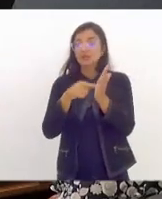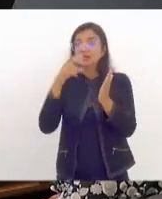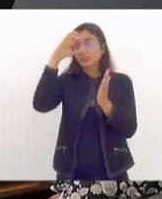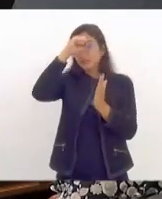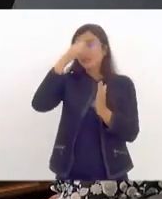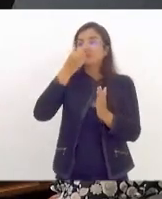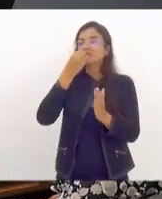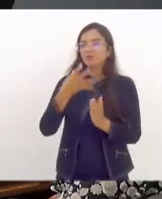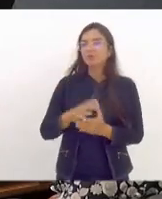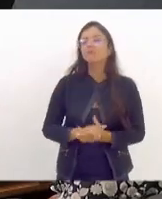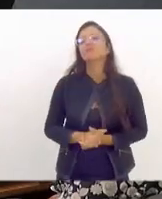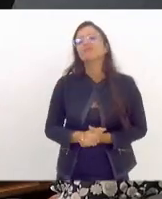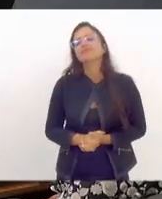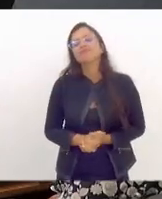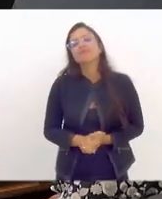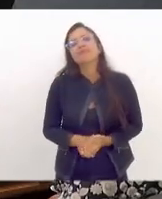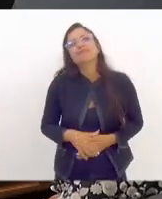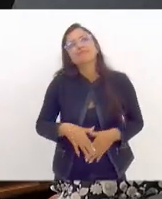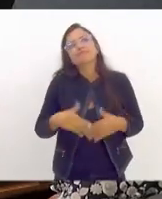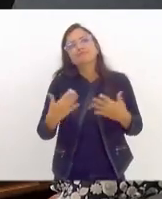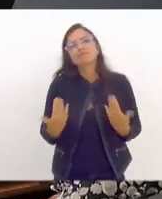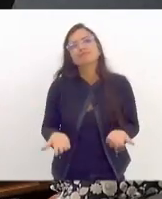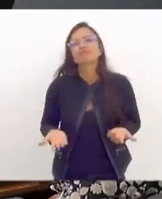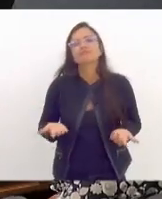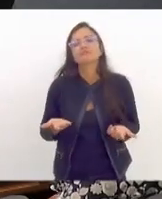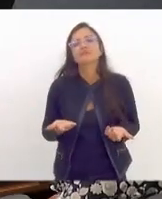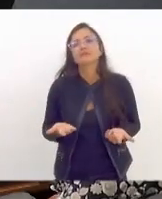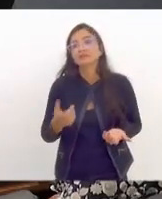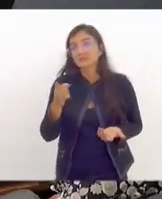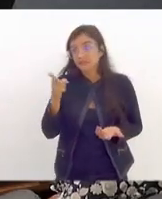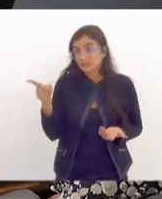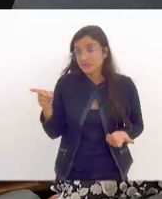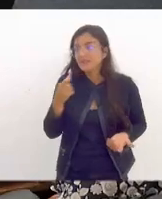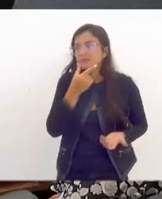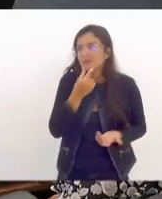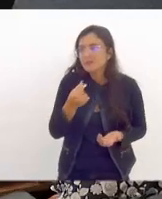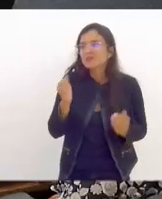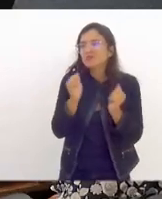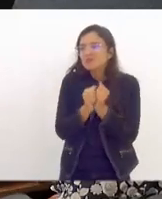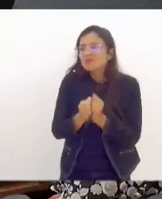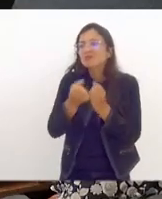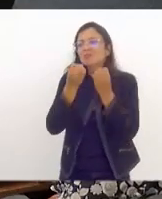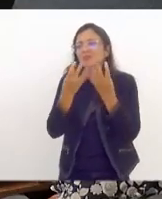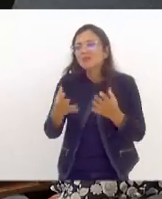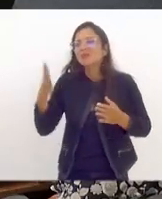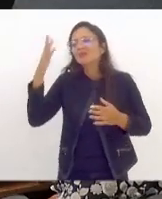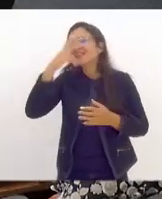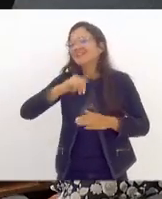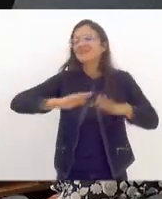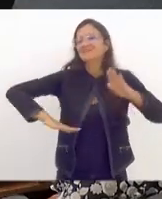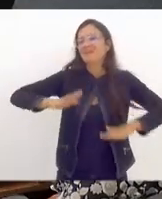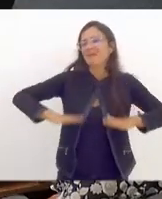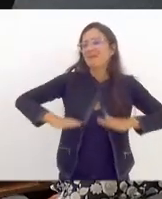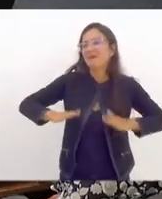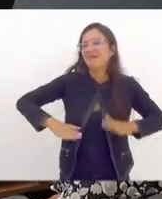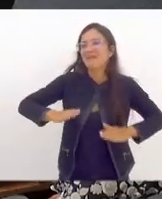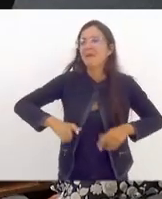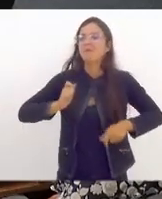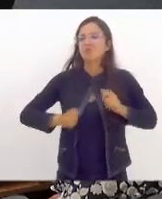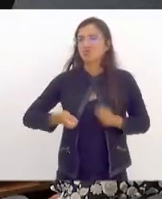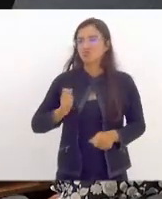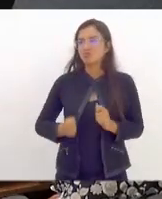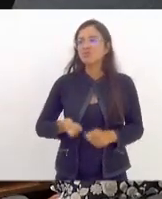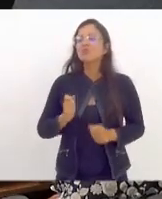junto então assim é os meninos juntos fica muito lindo esse essa batida e a gente